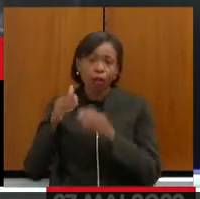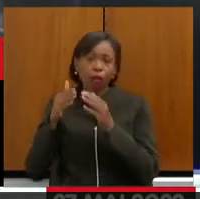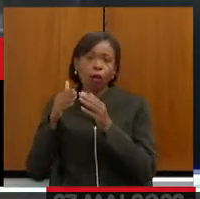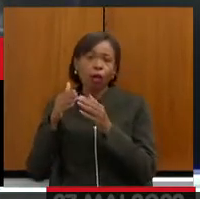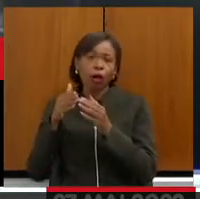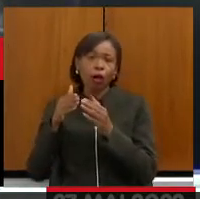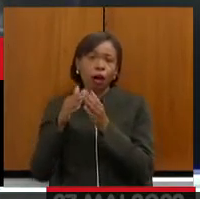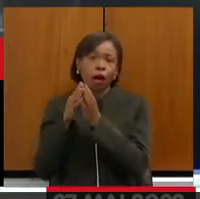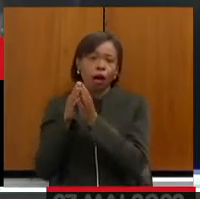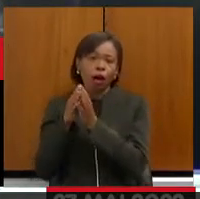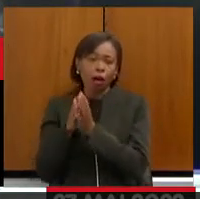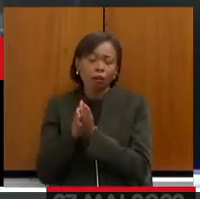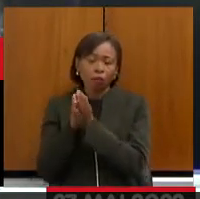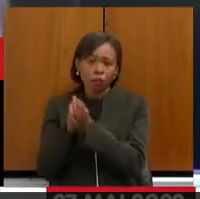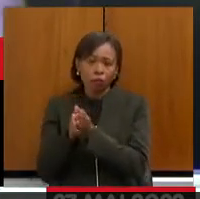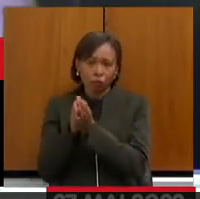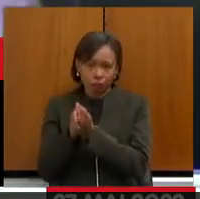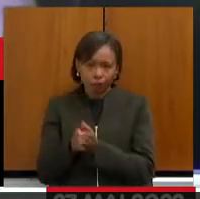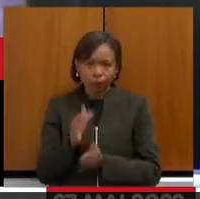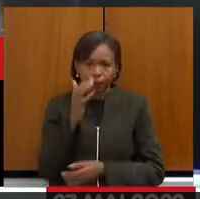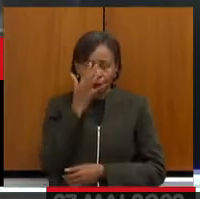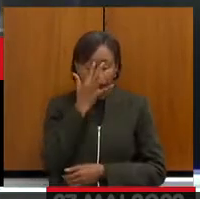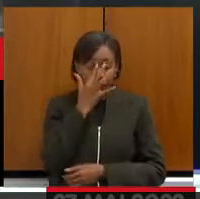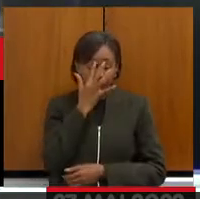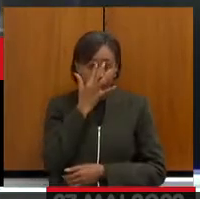Brasileira de mulheres de Minas Gerais